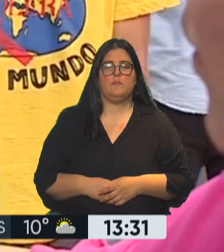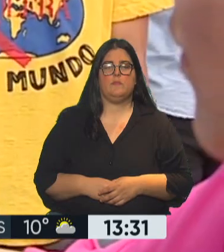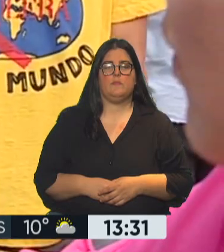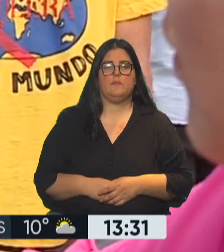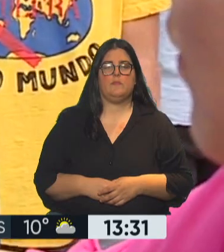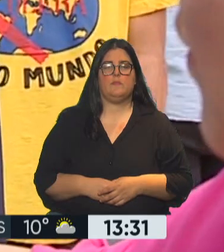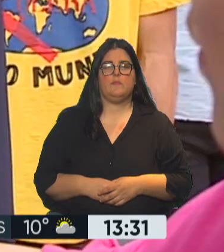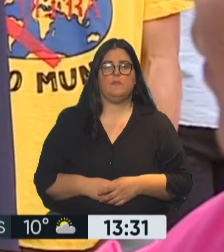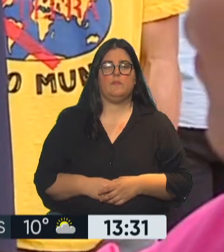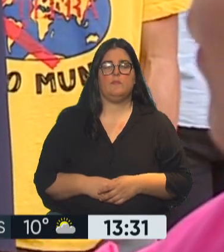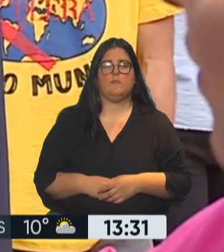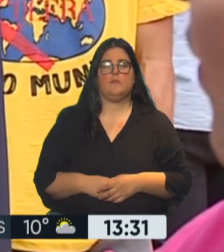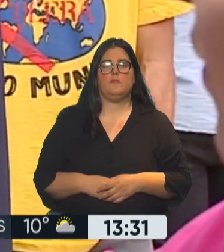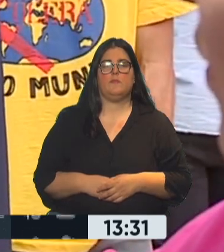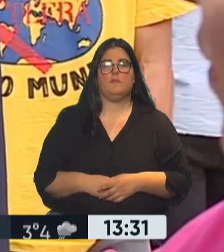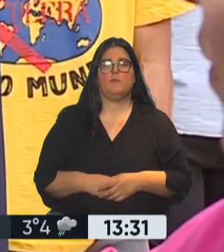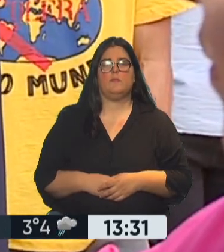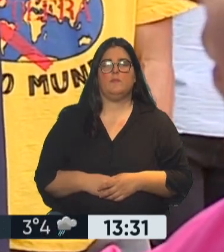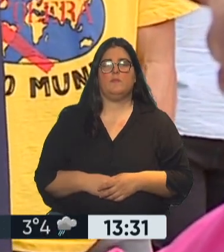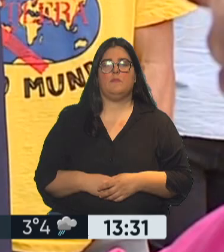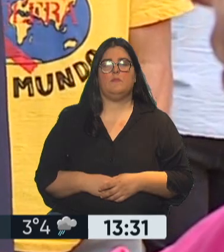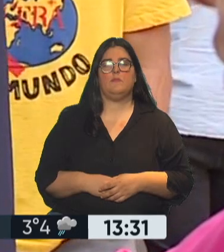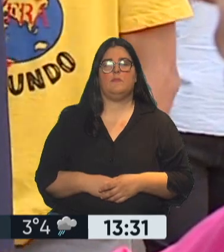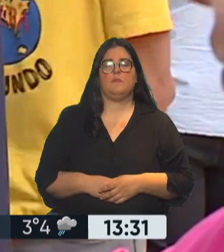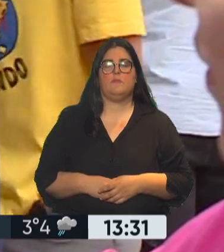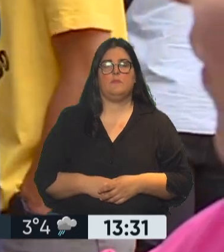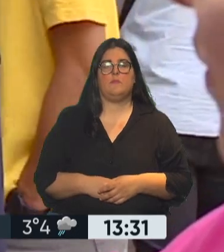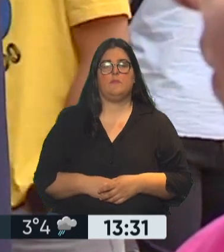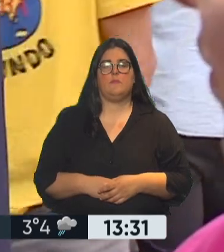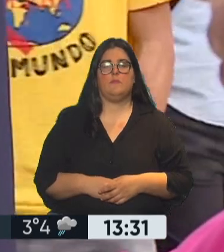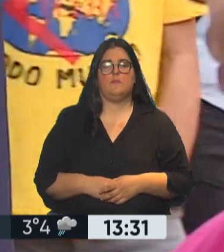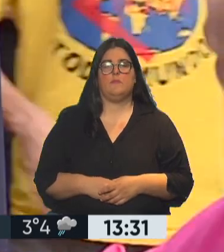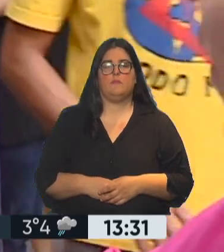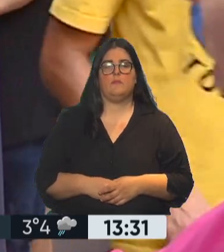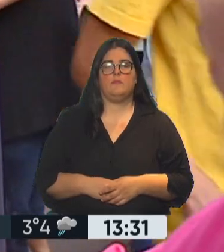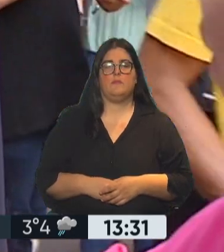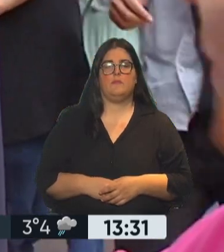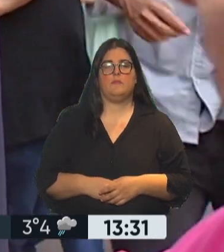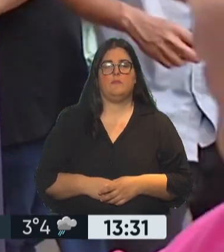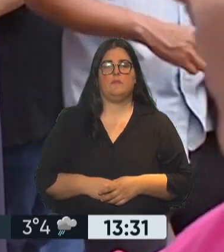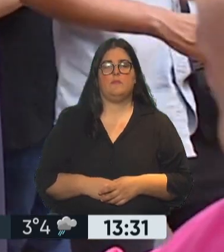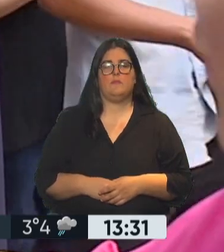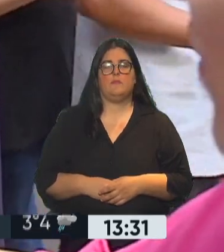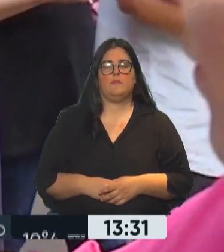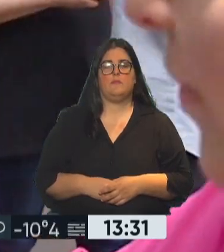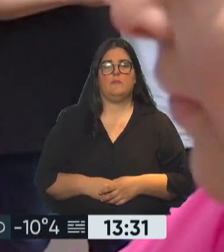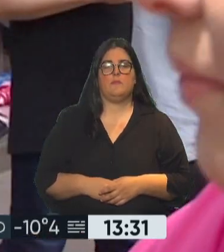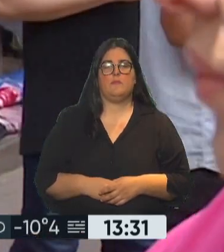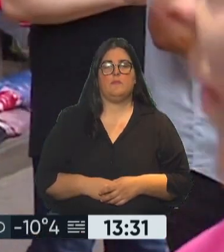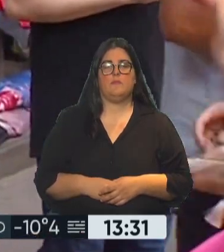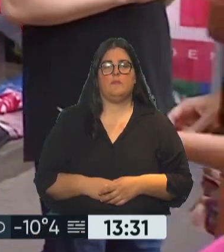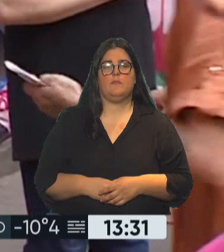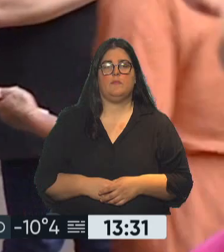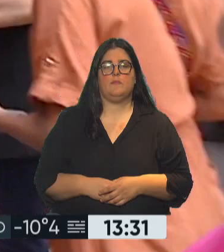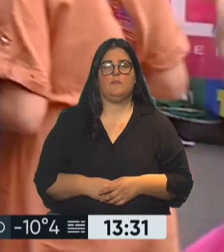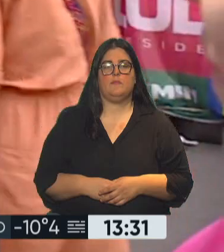que o Haddad também está indo muito bem aqui em São Paulo, então temos chance aí de comemorar muito amanhã aqui na Avenida Paulista. A gente está muito